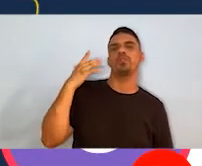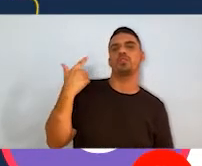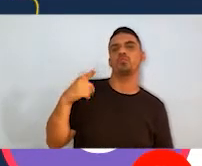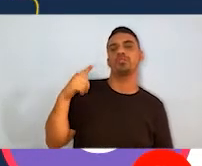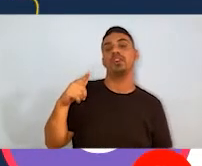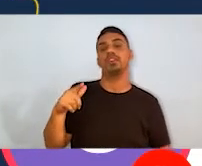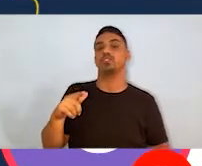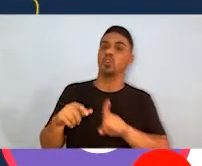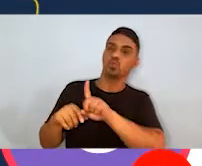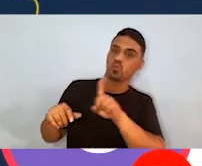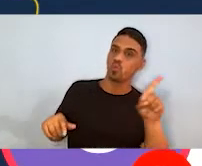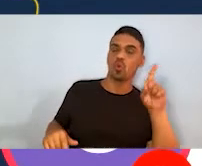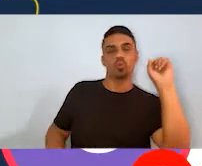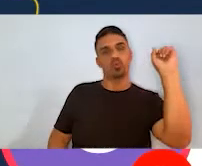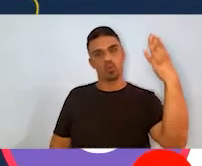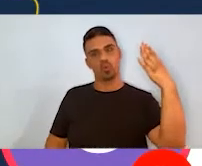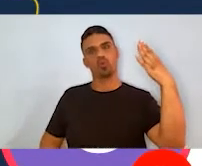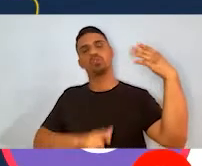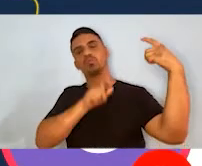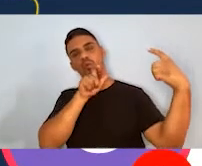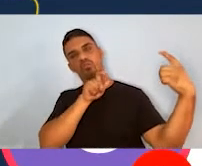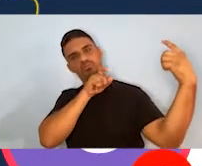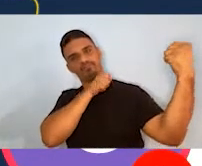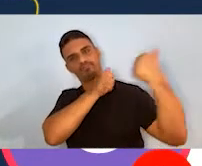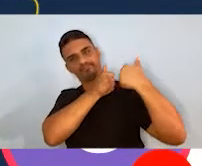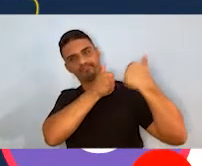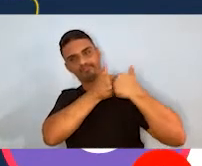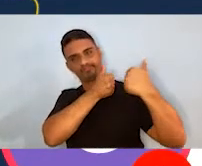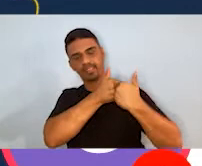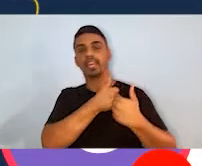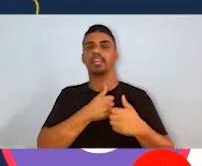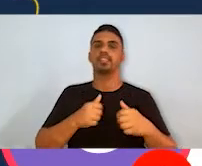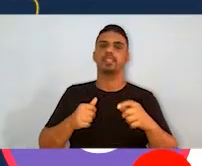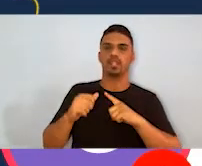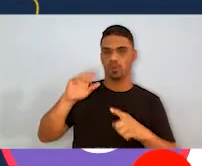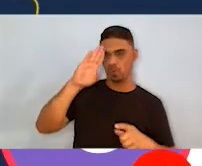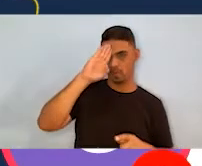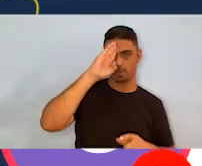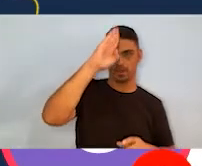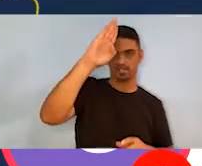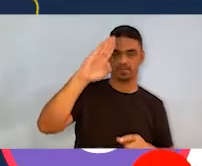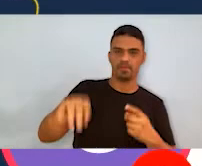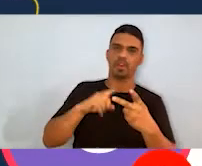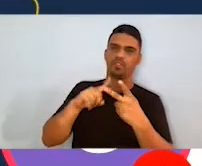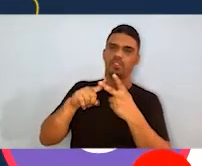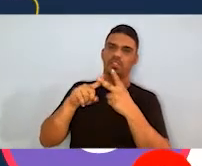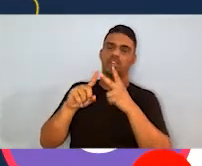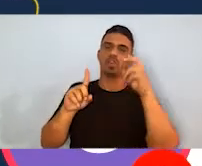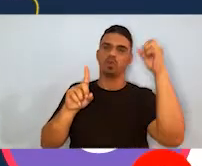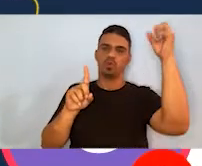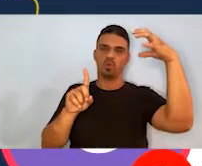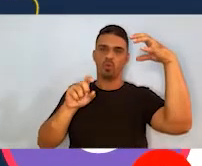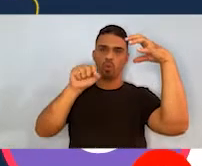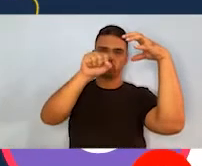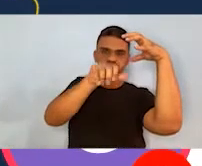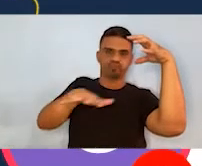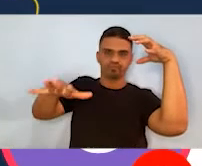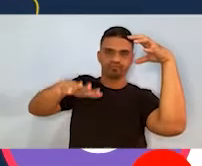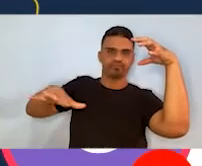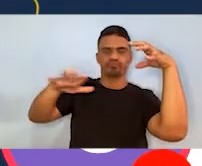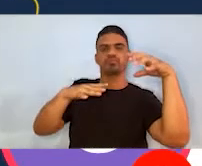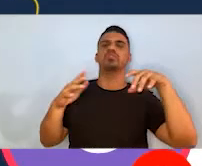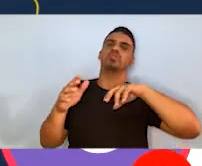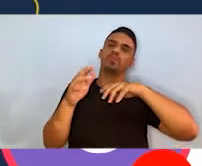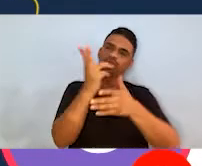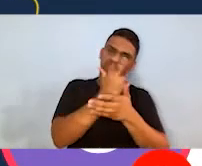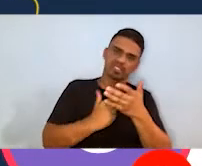Se fosse um olho mais complexo, eu teria dois pontos de luz, um ponto principal e o outro que é o ponto de reflexo. Isso é outra coisa de desenho, assim,